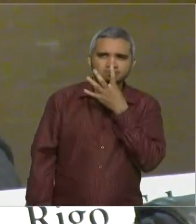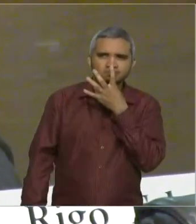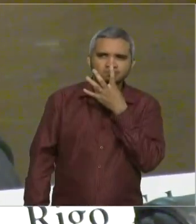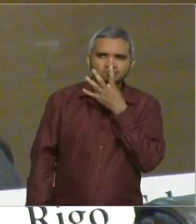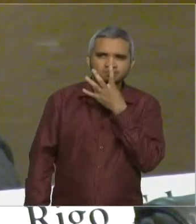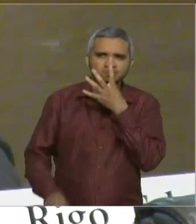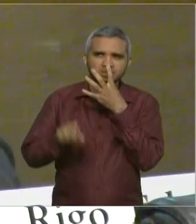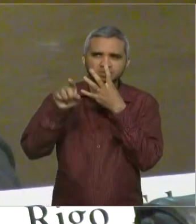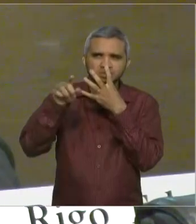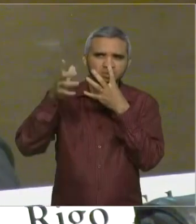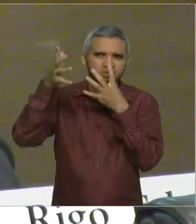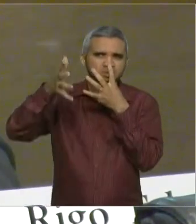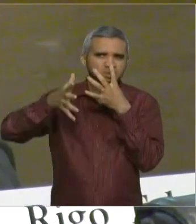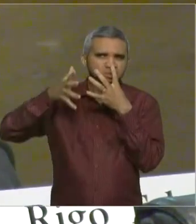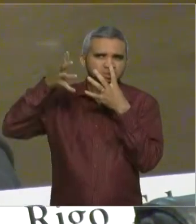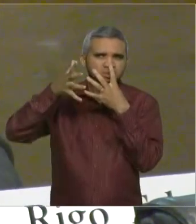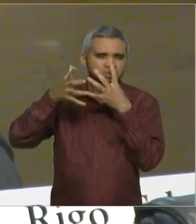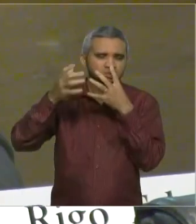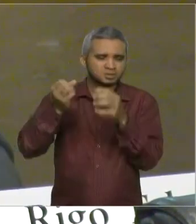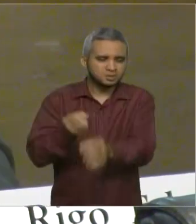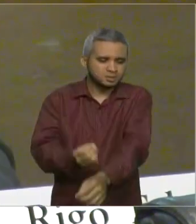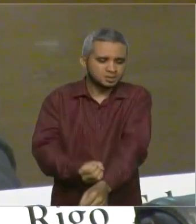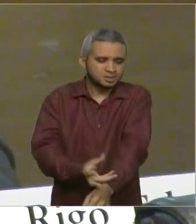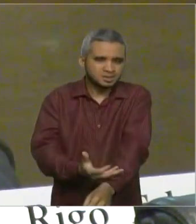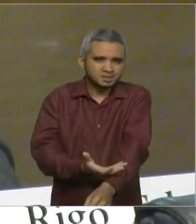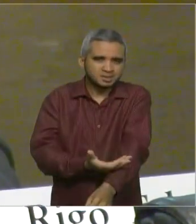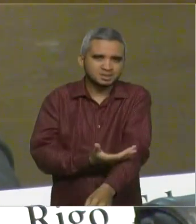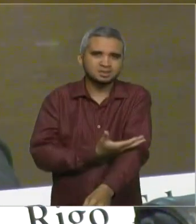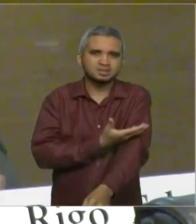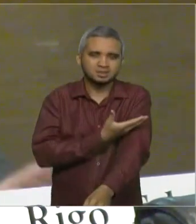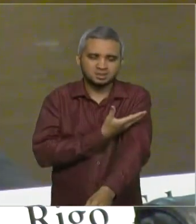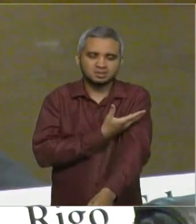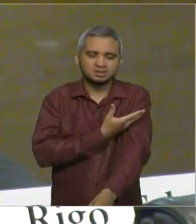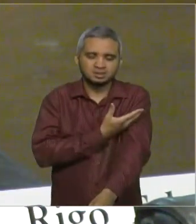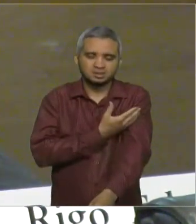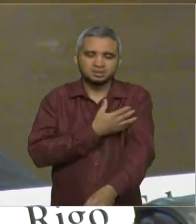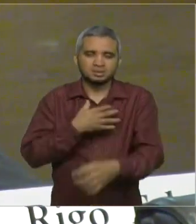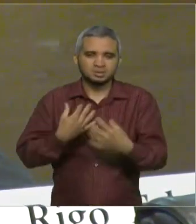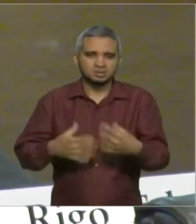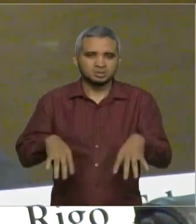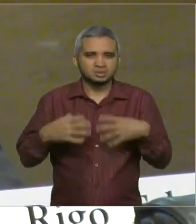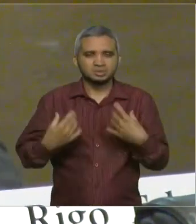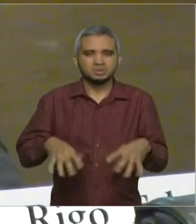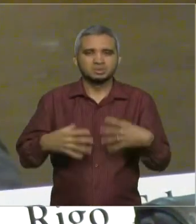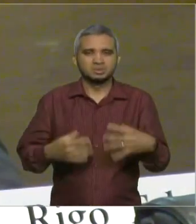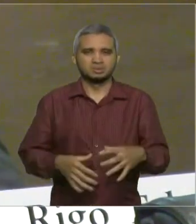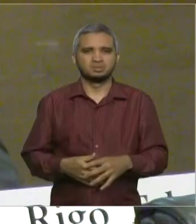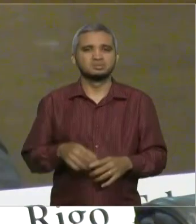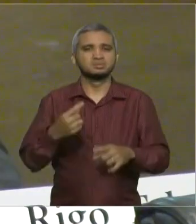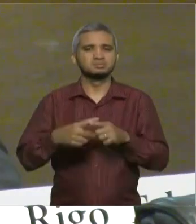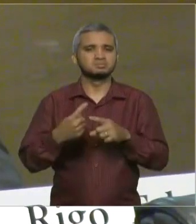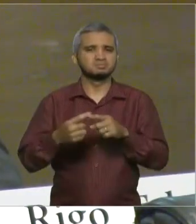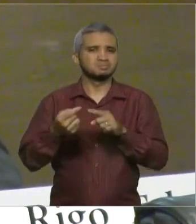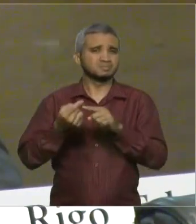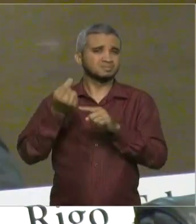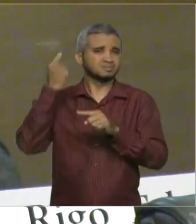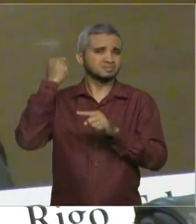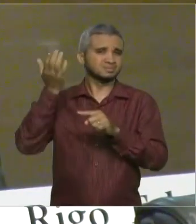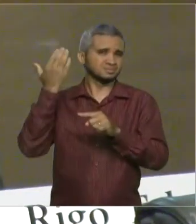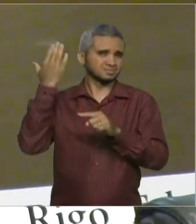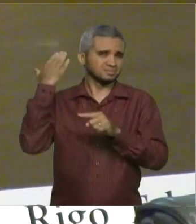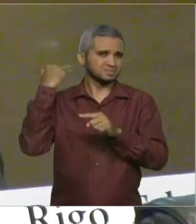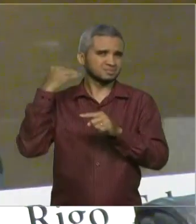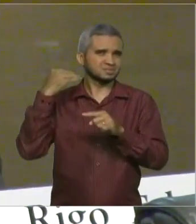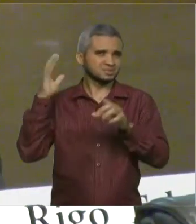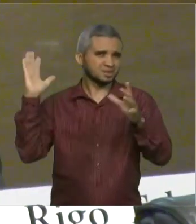ainda. Naquela noite que aconteceu esse acidente, eu já vim saber na madrugada, amanhecendo